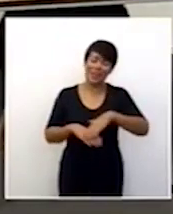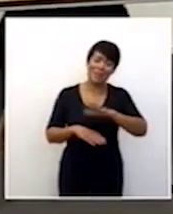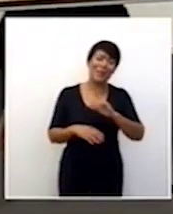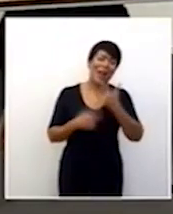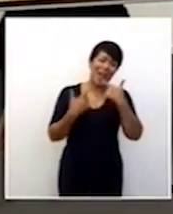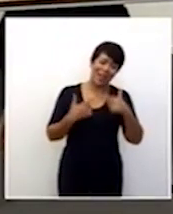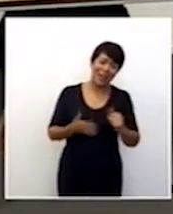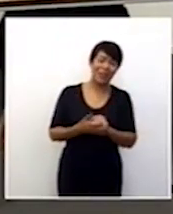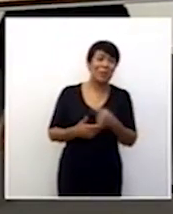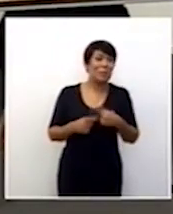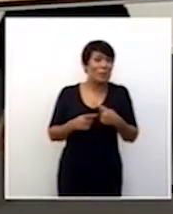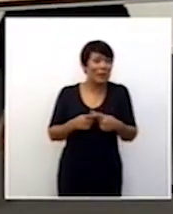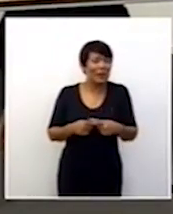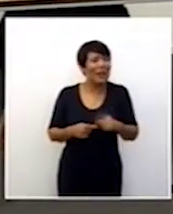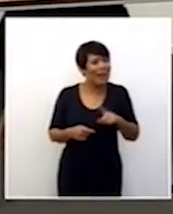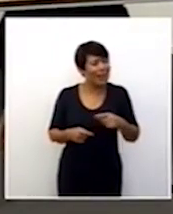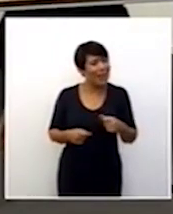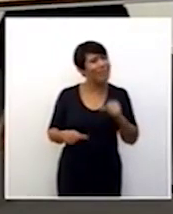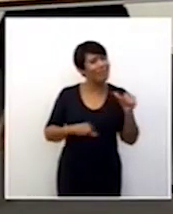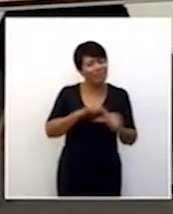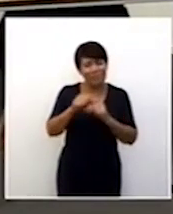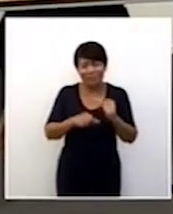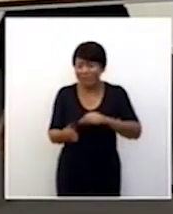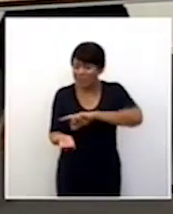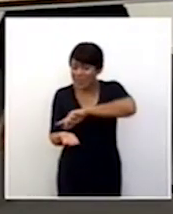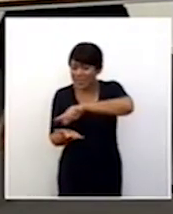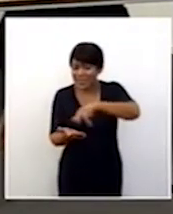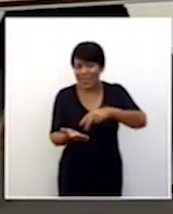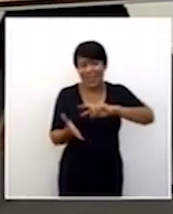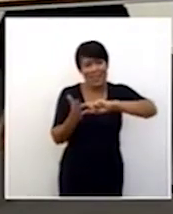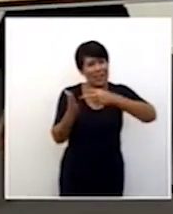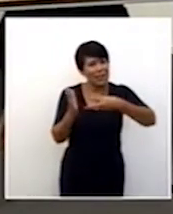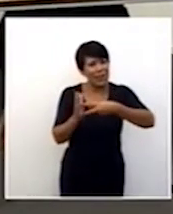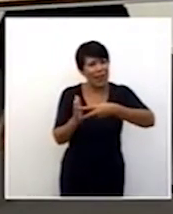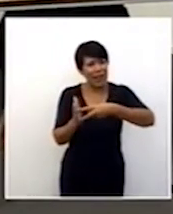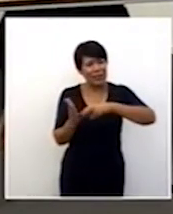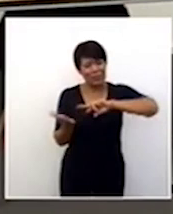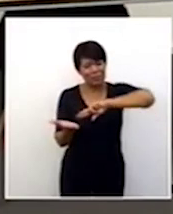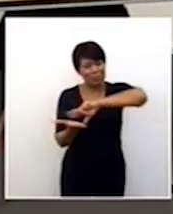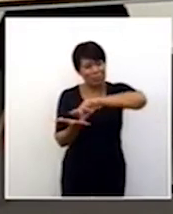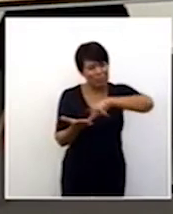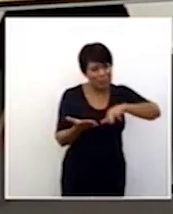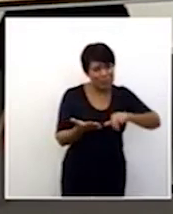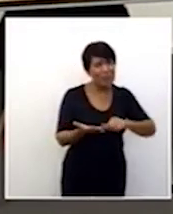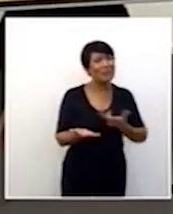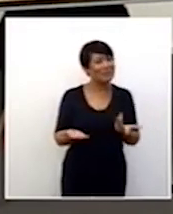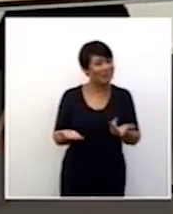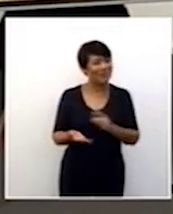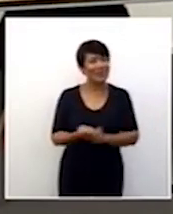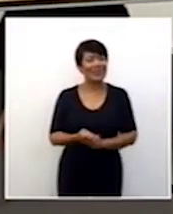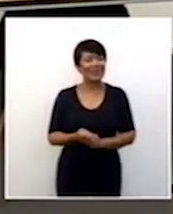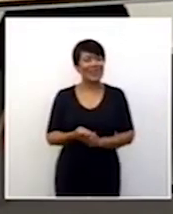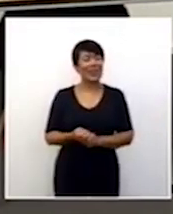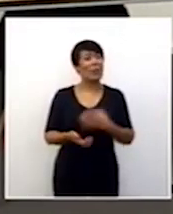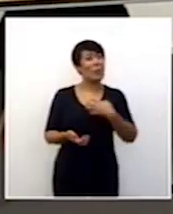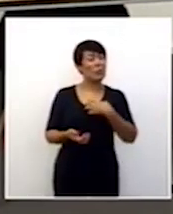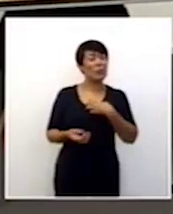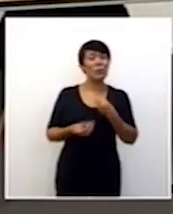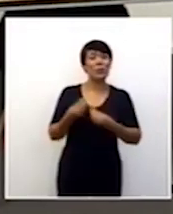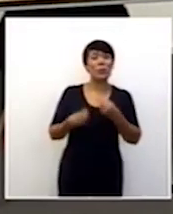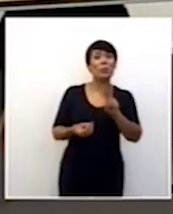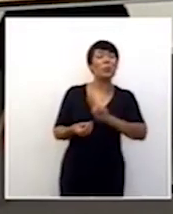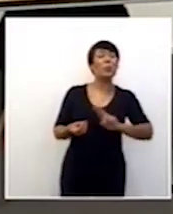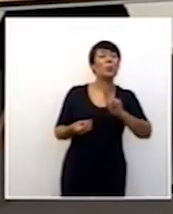disso. Essa riqueza que a gente tem de transformar o sentido, Verdade. as variedades da língua. Sim, a forma como a gente